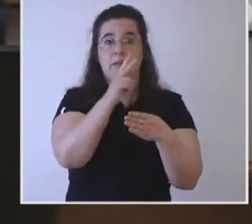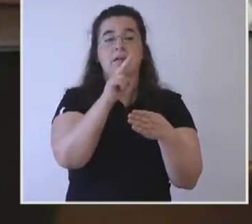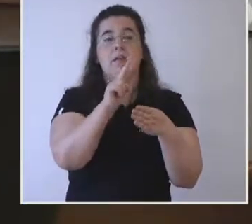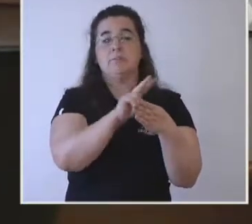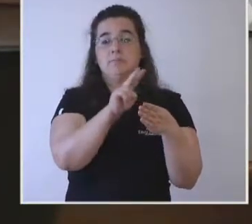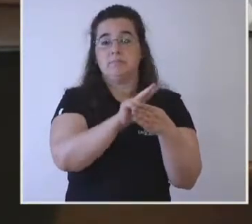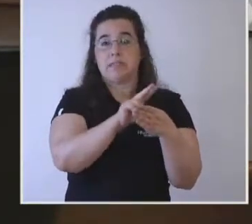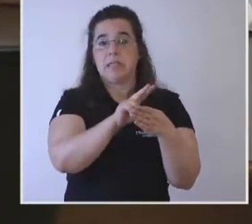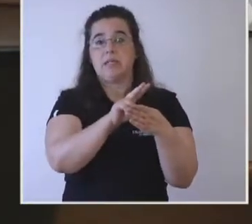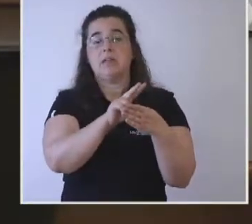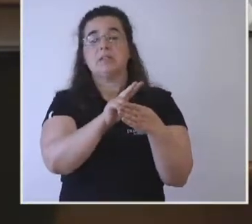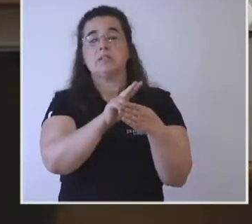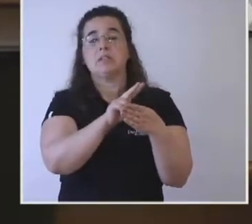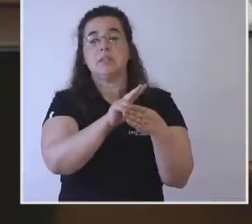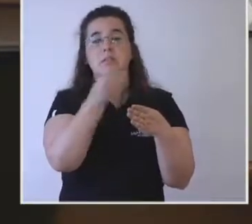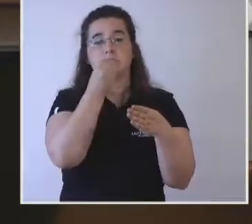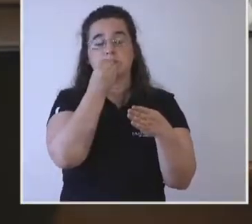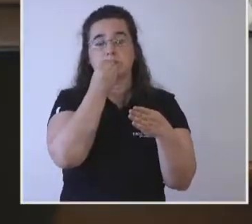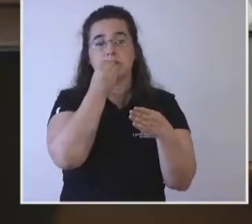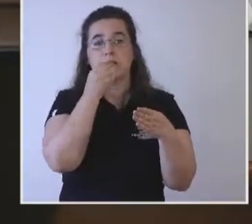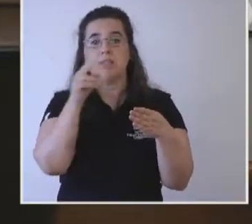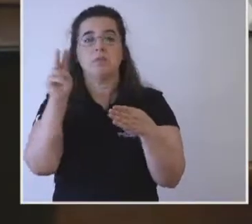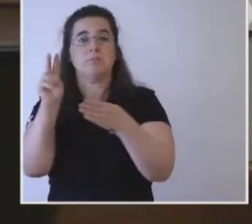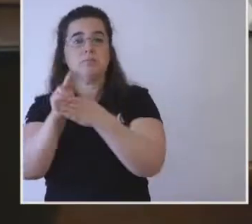como 5 kg por metro quadrado.